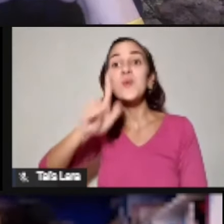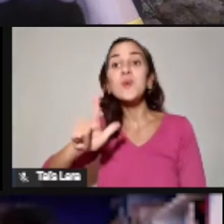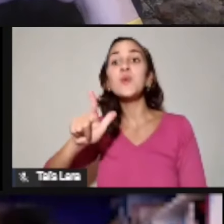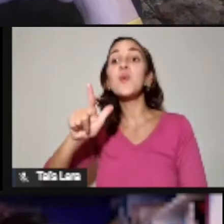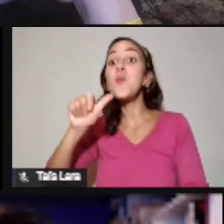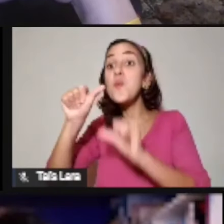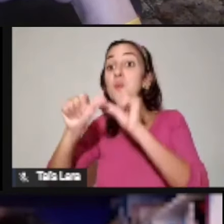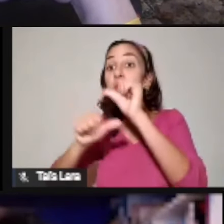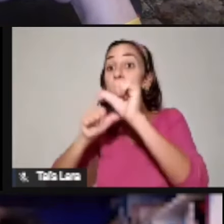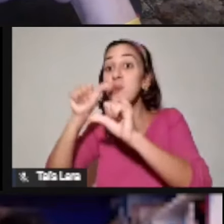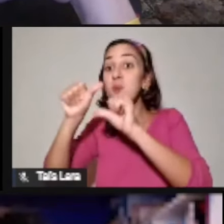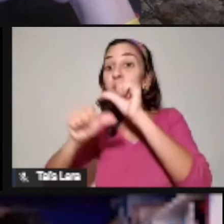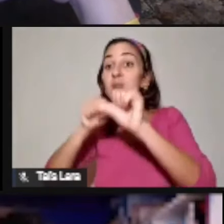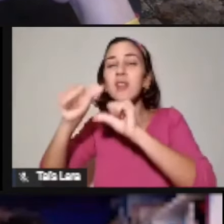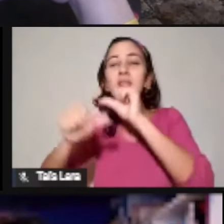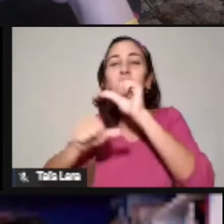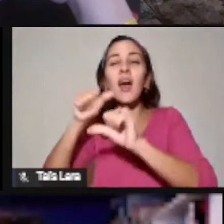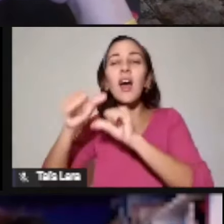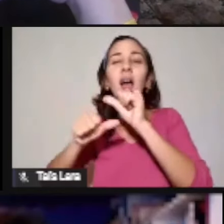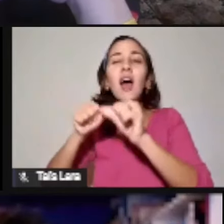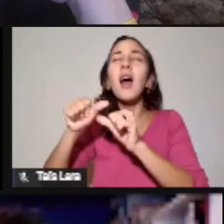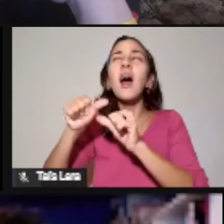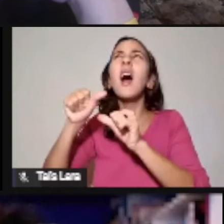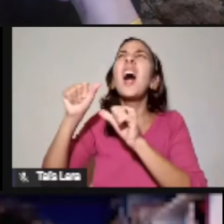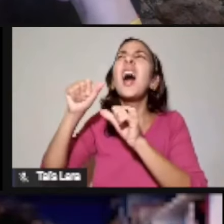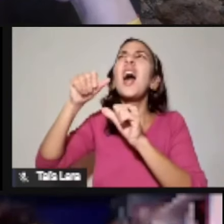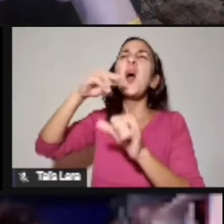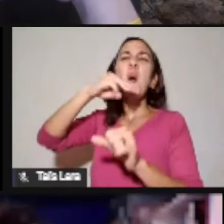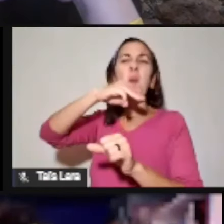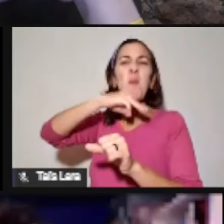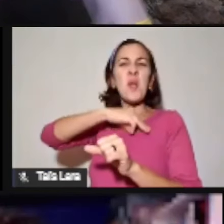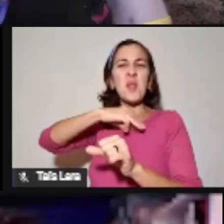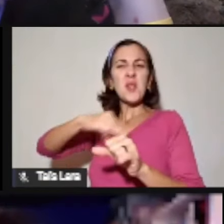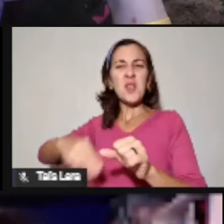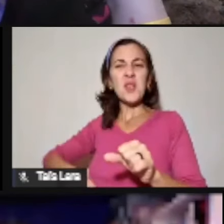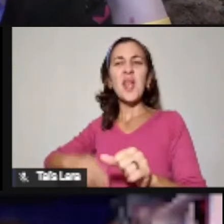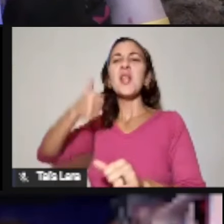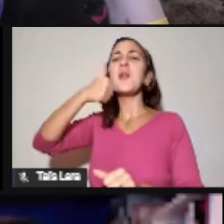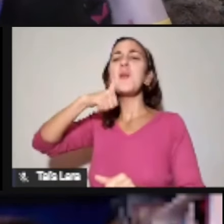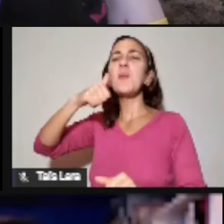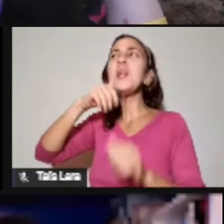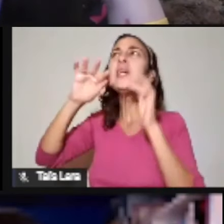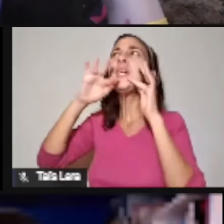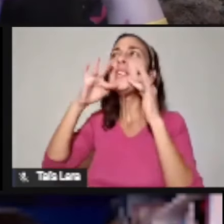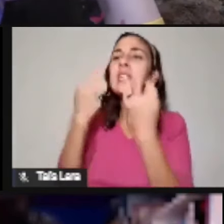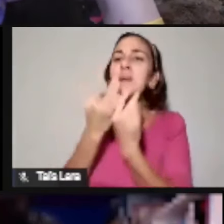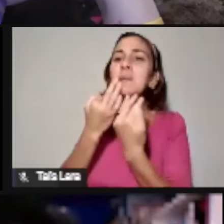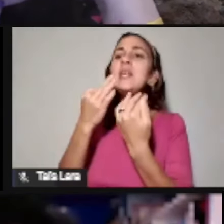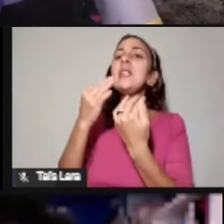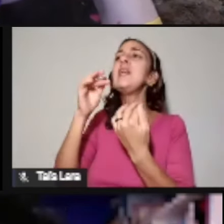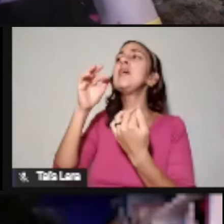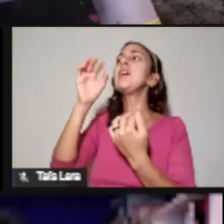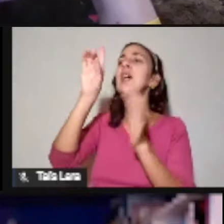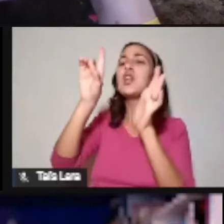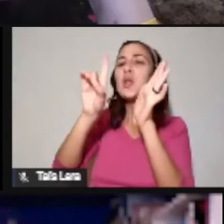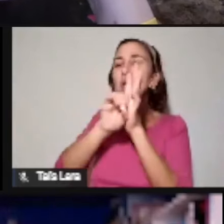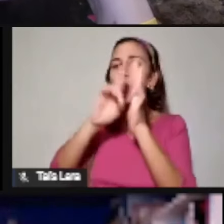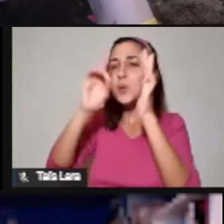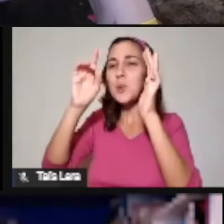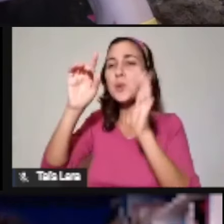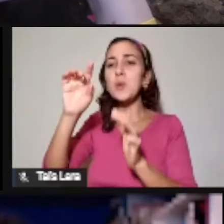Ministério da Mulher, da Família, e do que mais? Do direito. Como é que é o nome? Direito humano. Humanos, porque antes você ligava